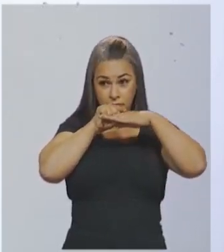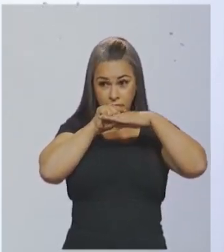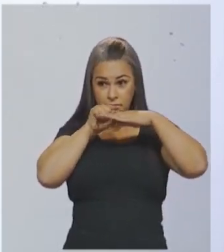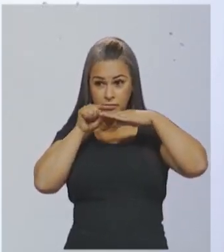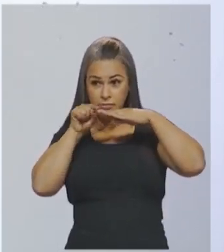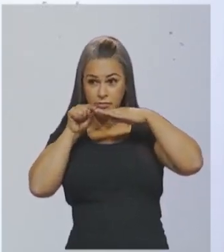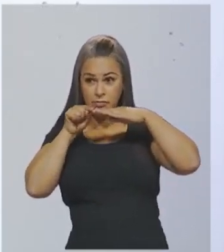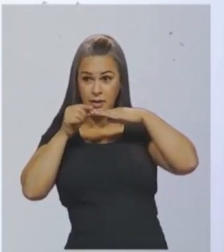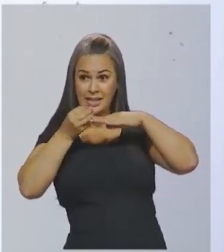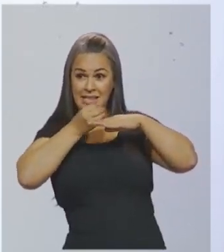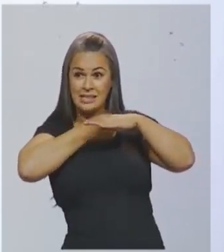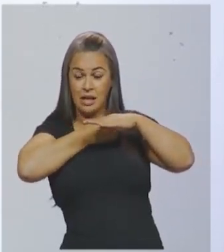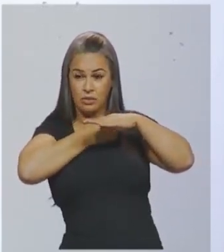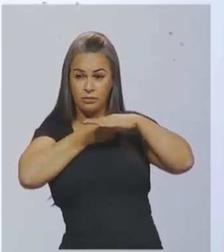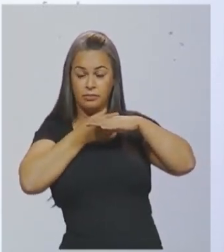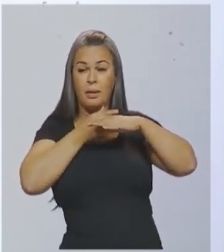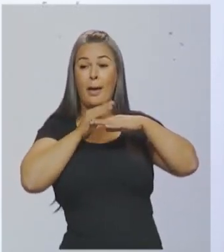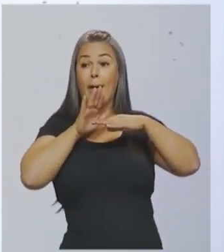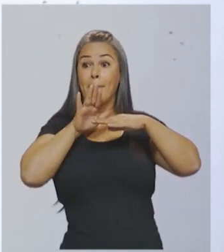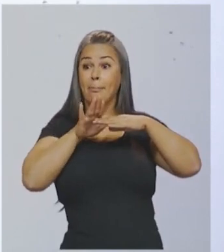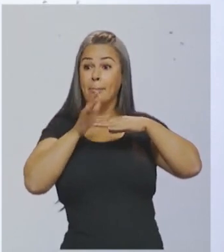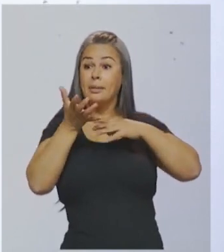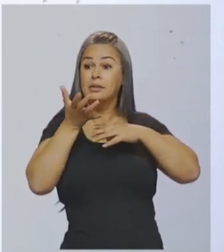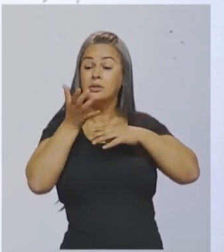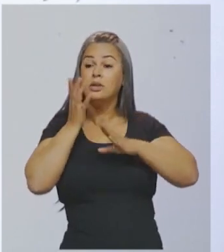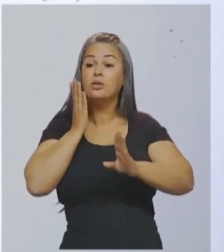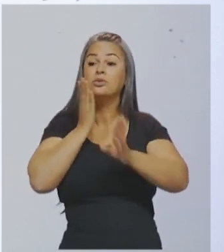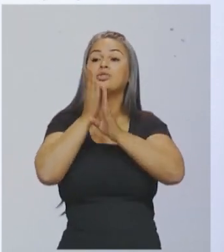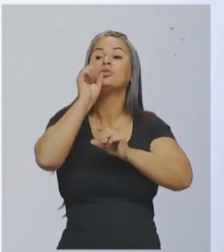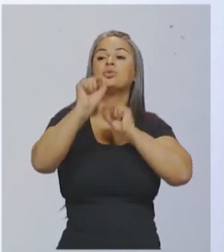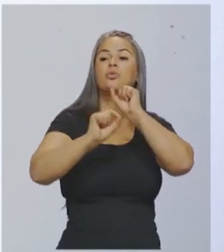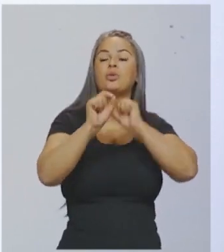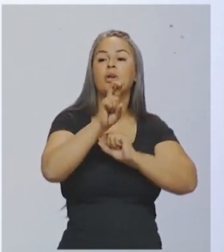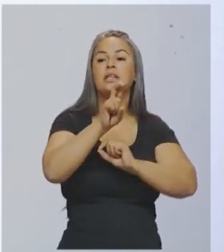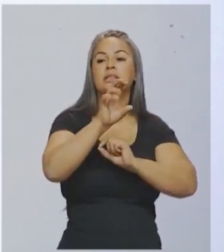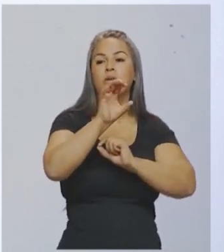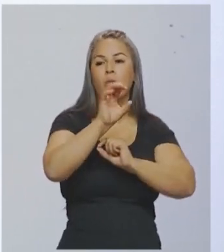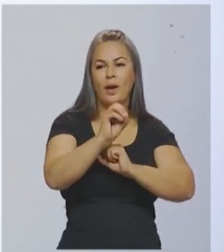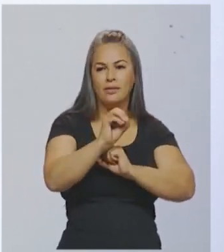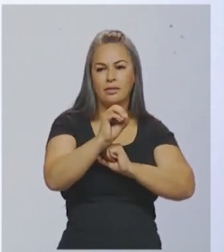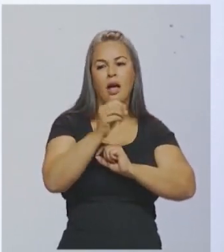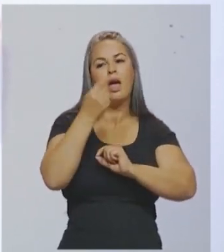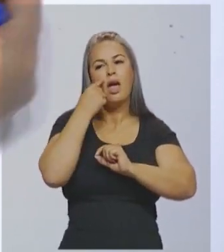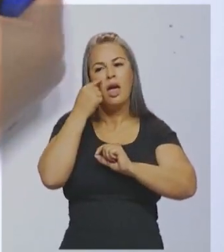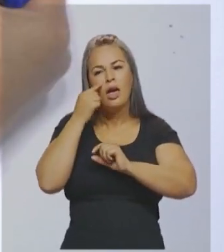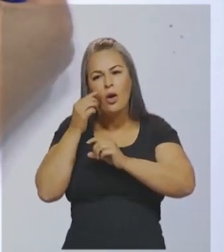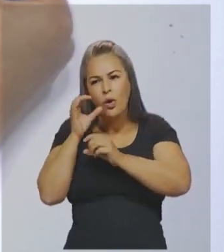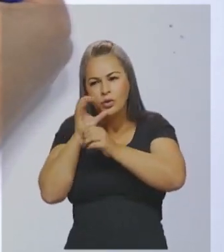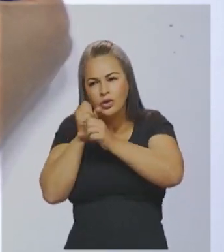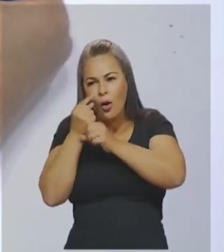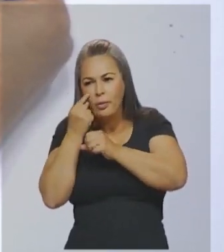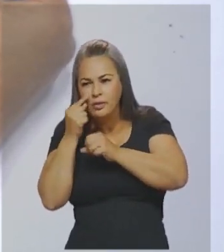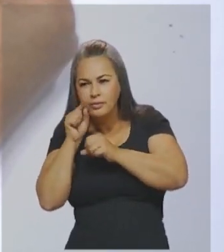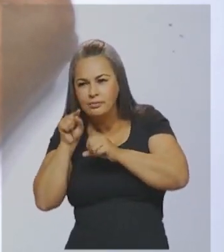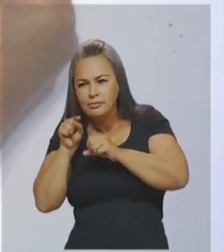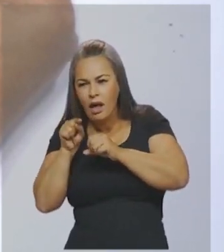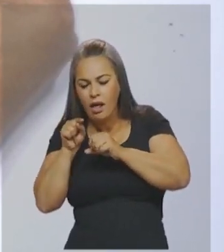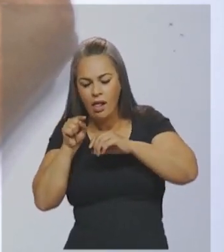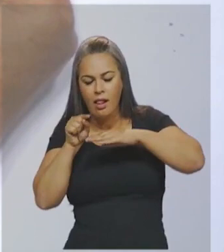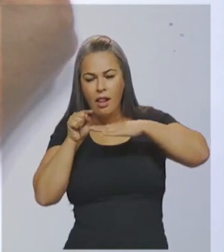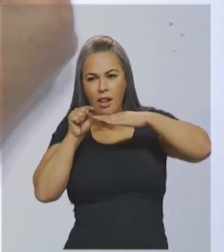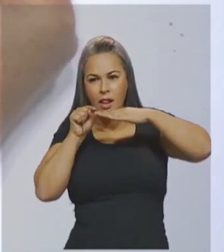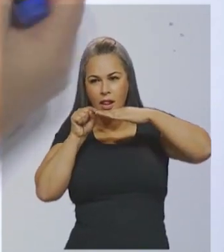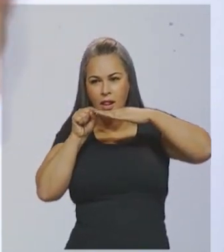o 50. Então, eu tenho 0, 10, 20, 30, 40, 50. Vou no